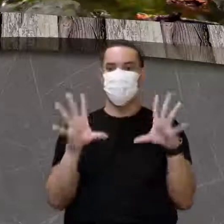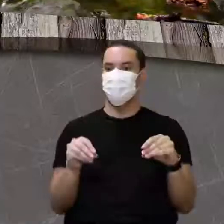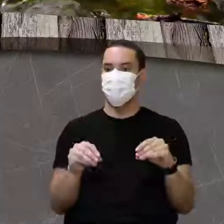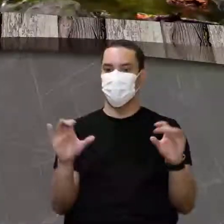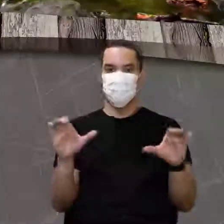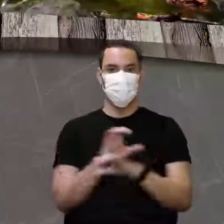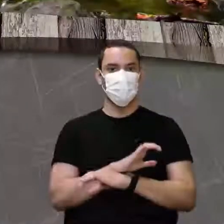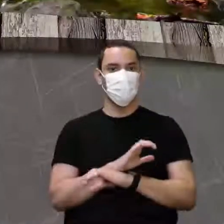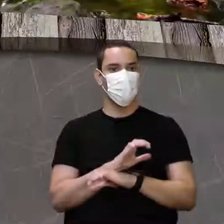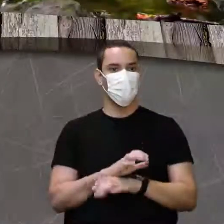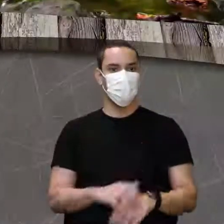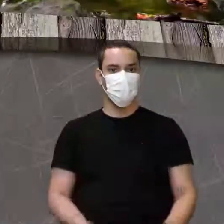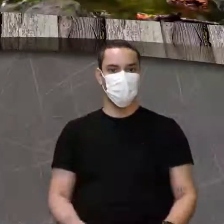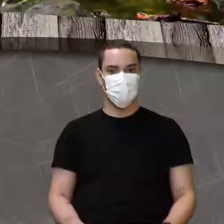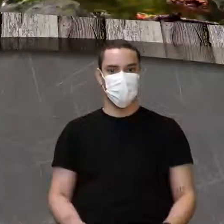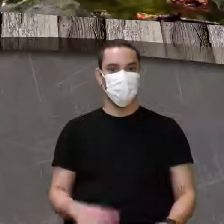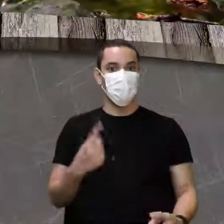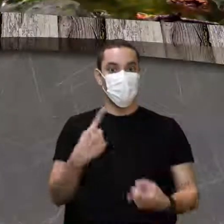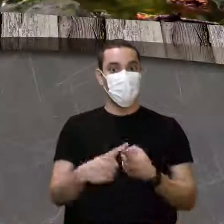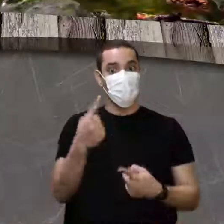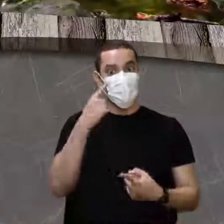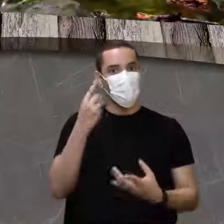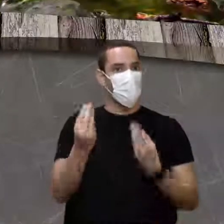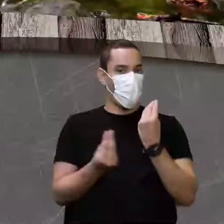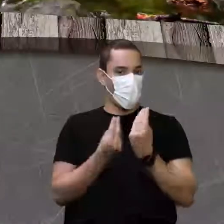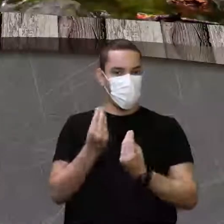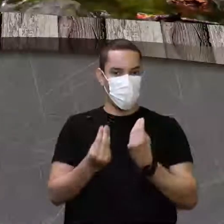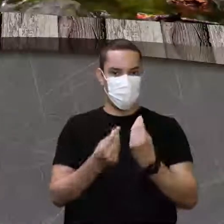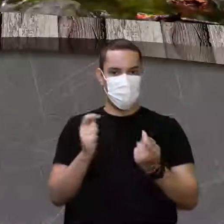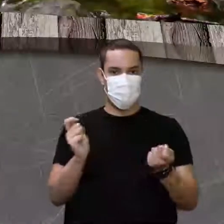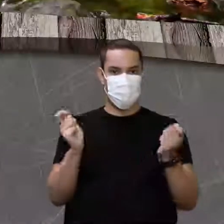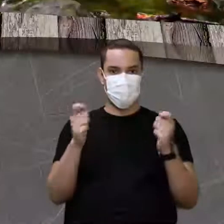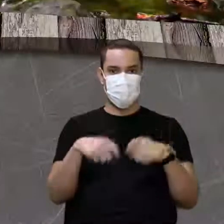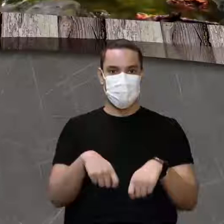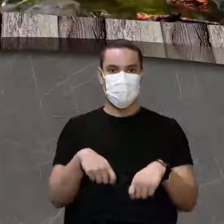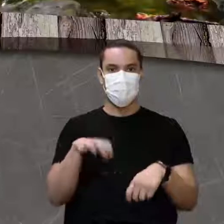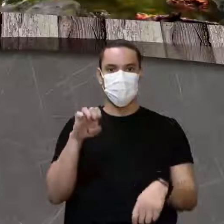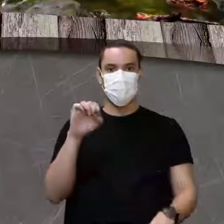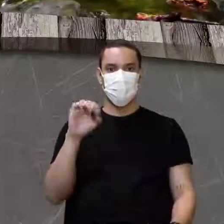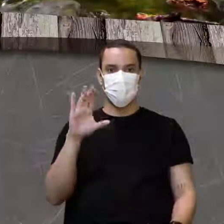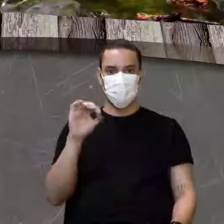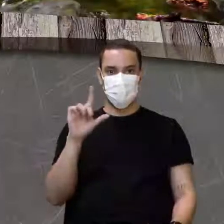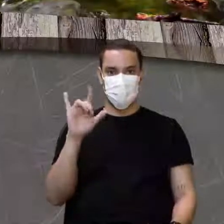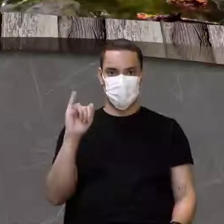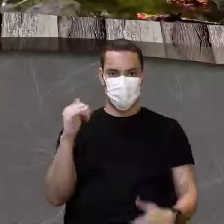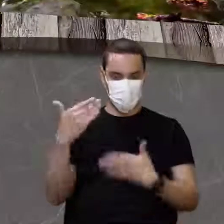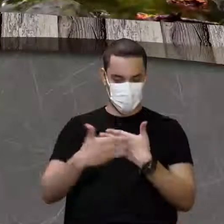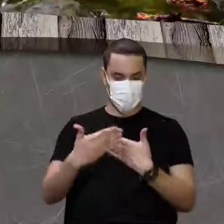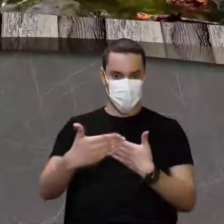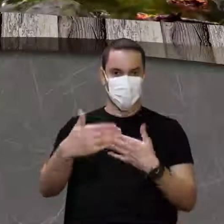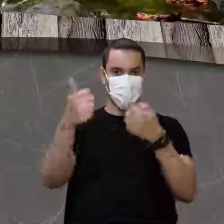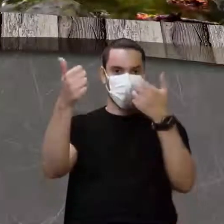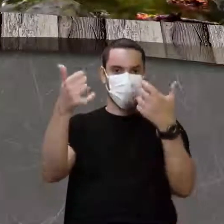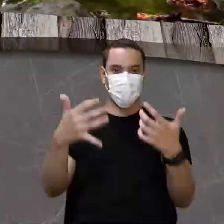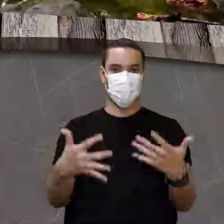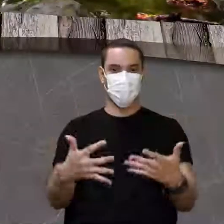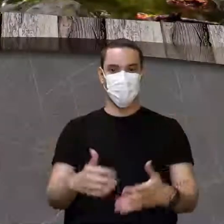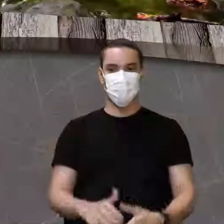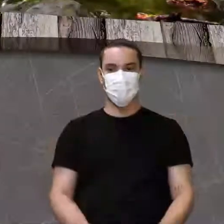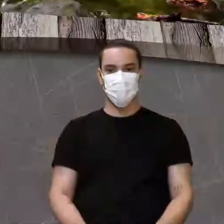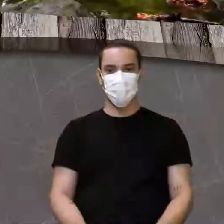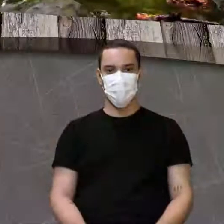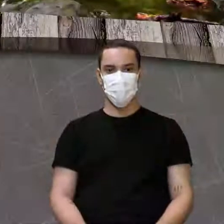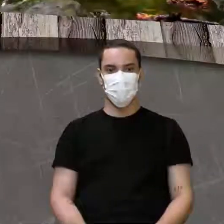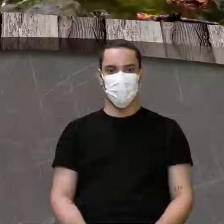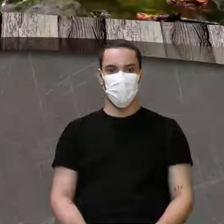tudo, tá? Para ver como é que essa questão da ecologia, né? Que a gente vai já entrar aí, mas a gente já está introduzindo